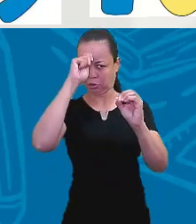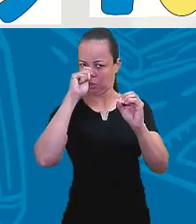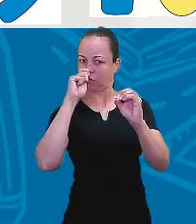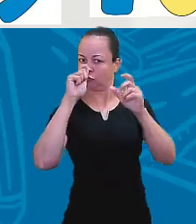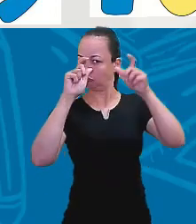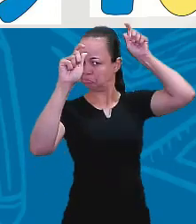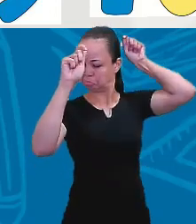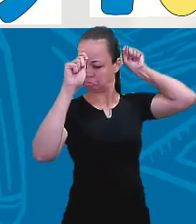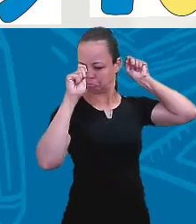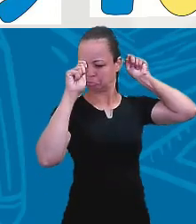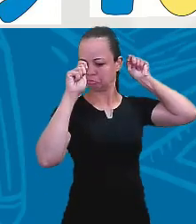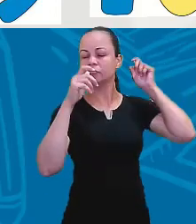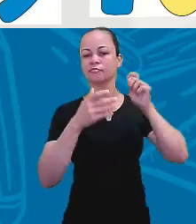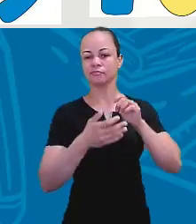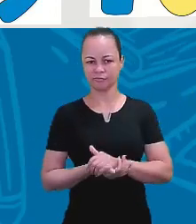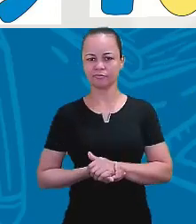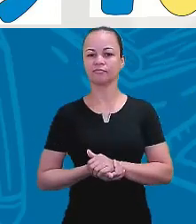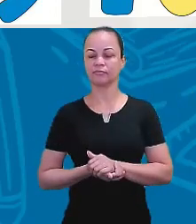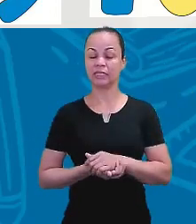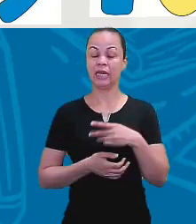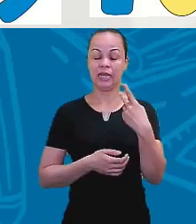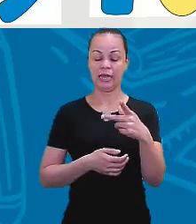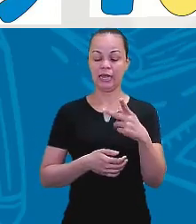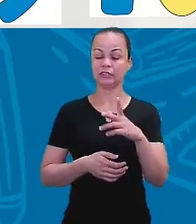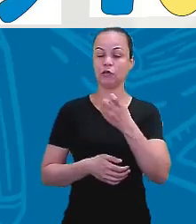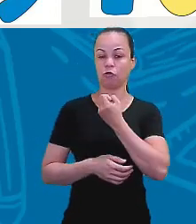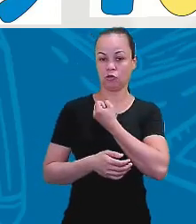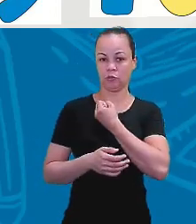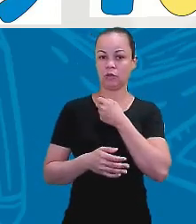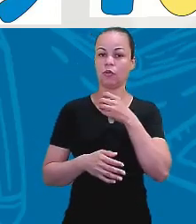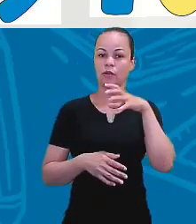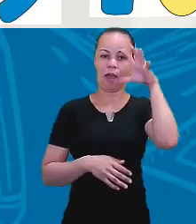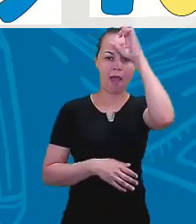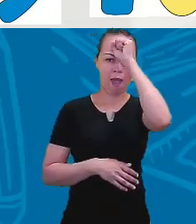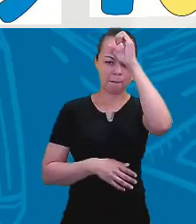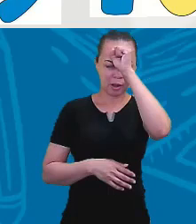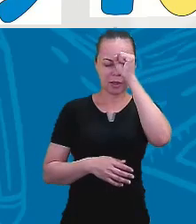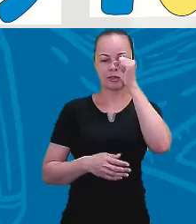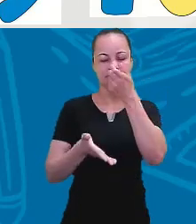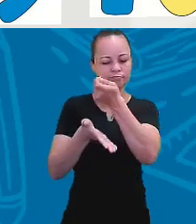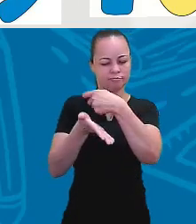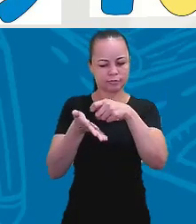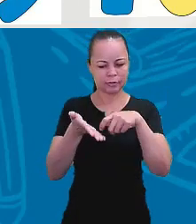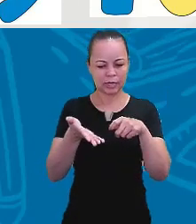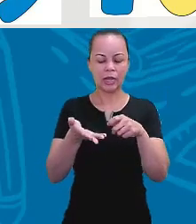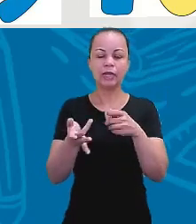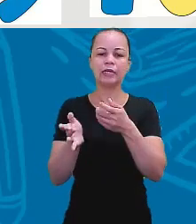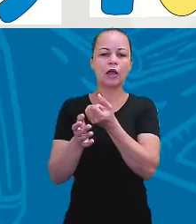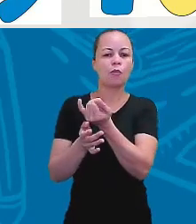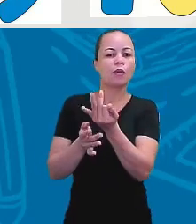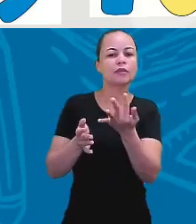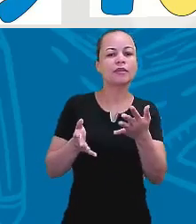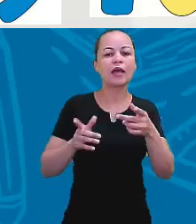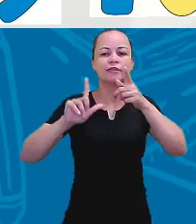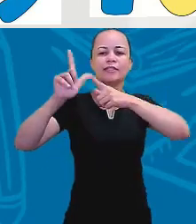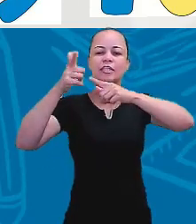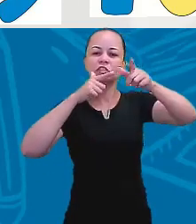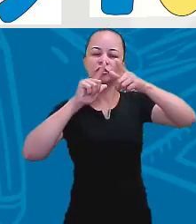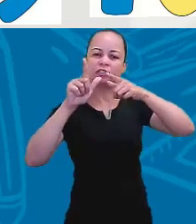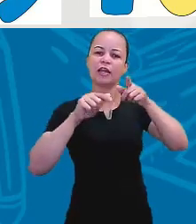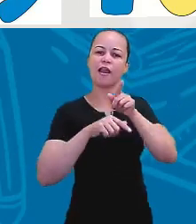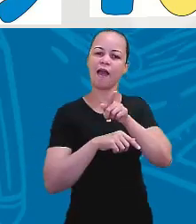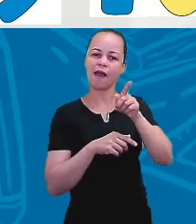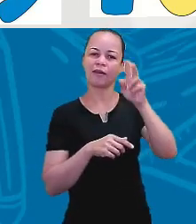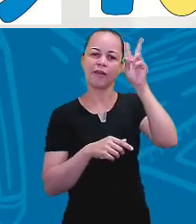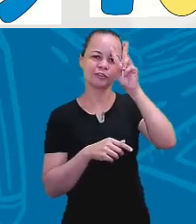numerais que a gente aprende a escrever e essa é a quantidade que tinha de estrelas lá na nossa história. Quem ainda não